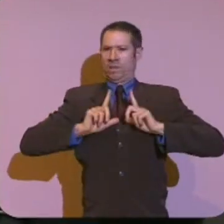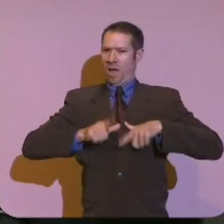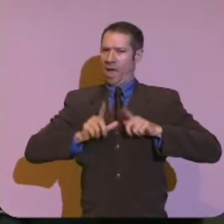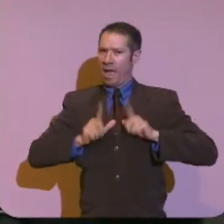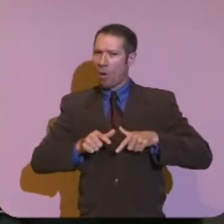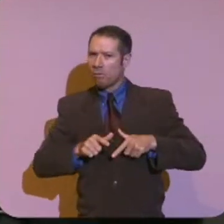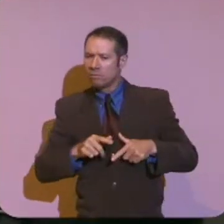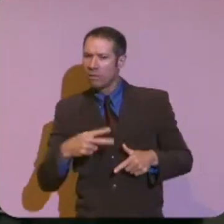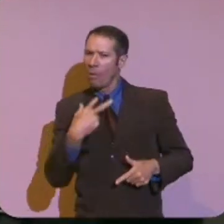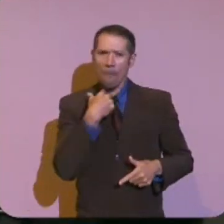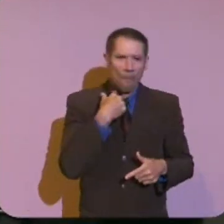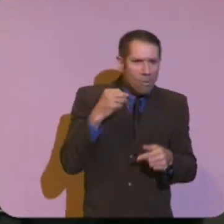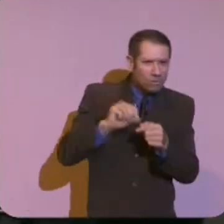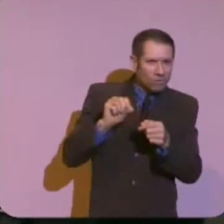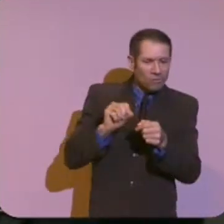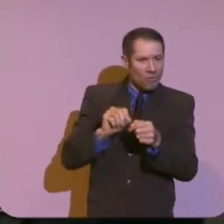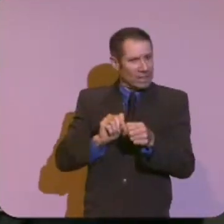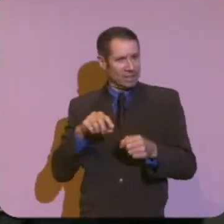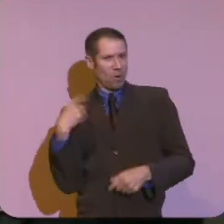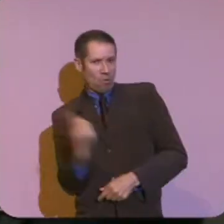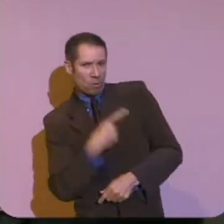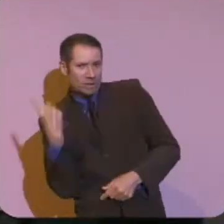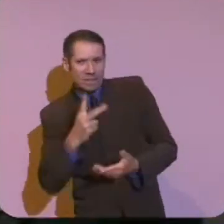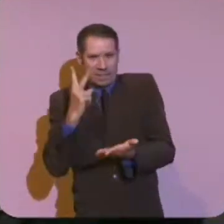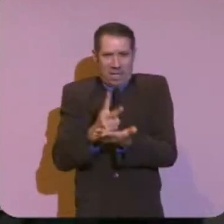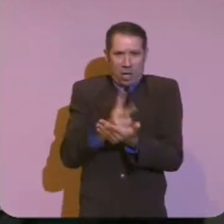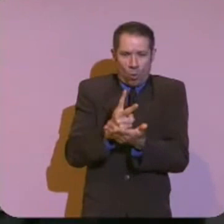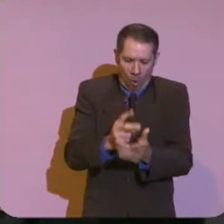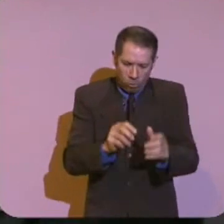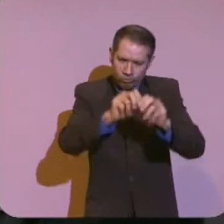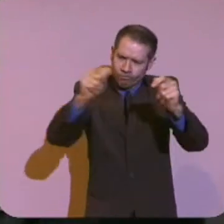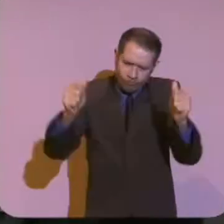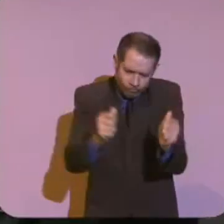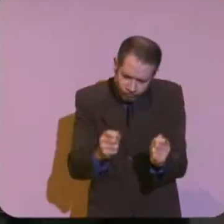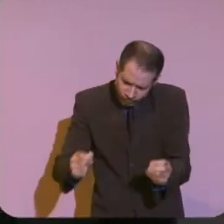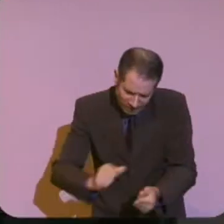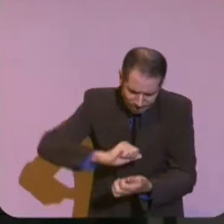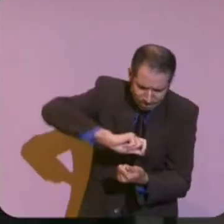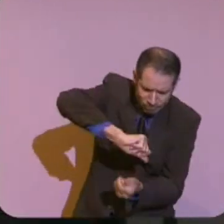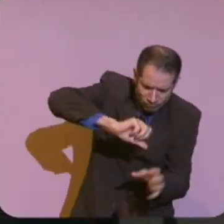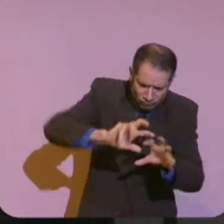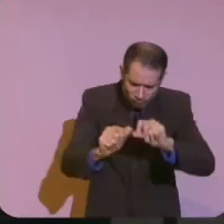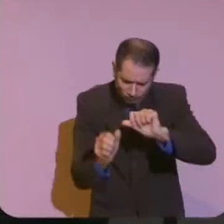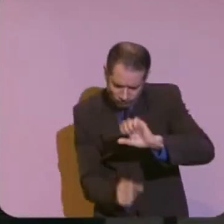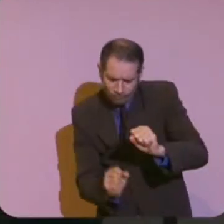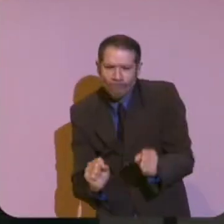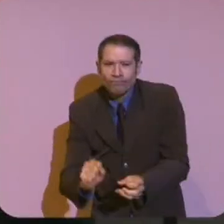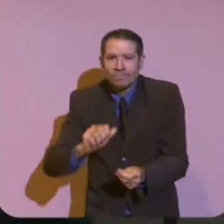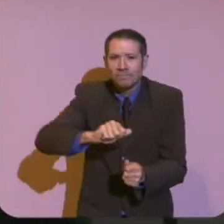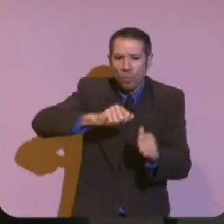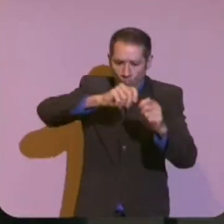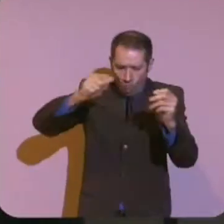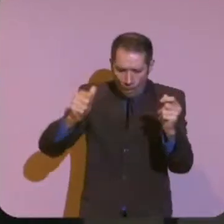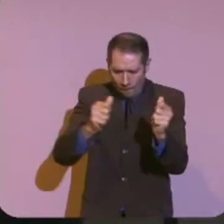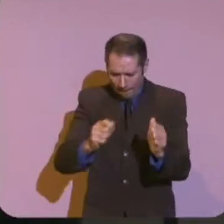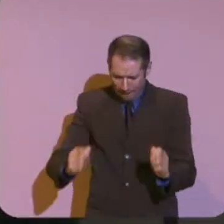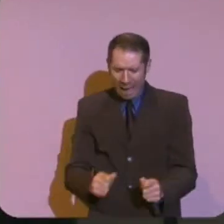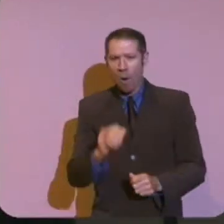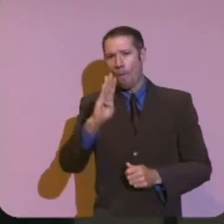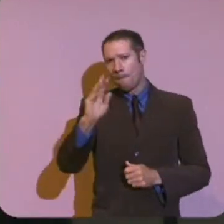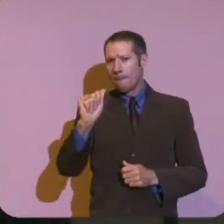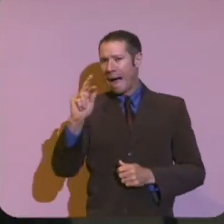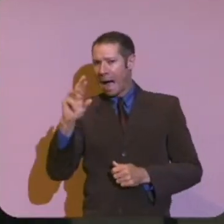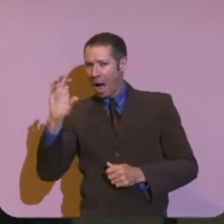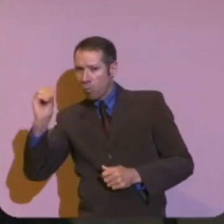acaso não posso fazer com vocês o mesmo que o oleiro fez com o barro? Como o barro está nas mãos